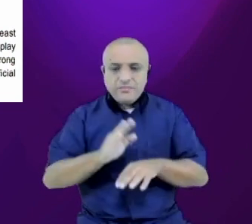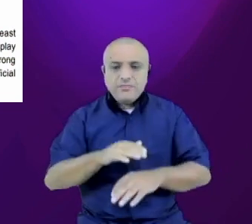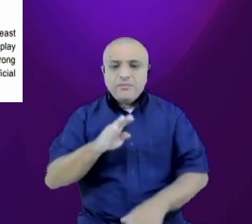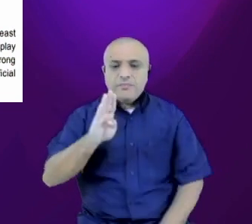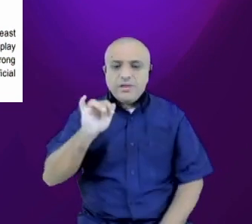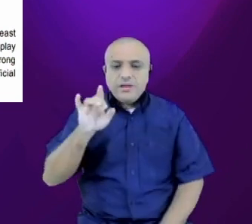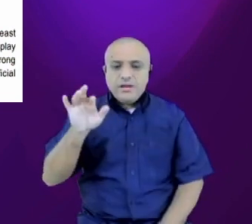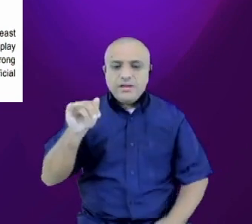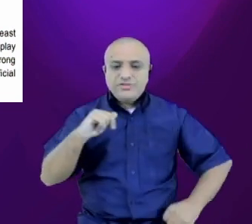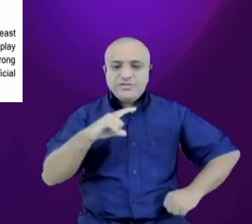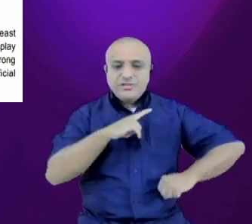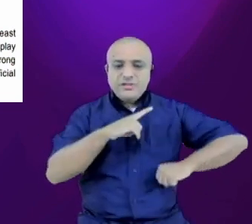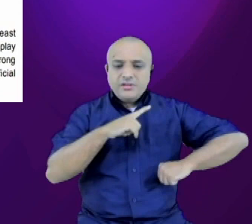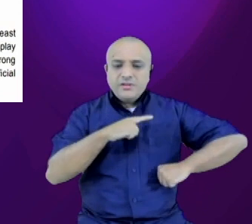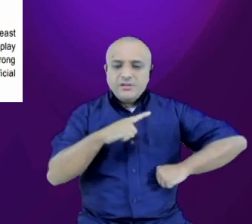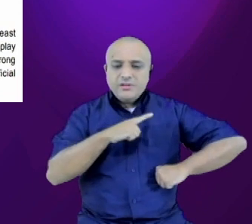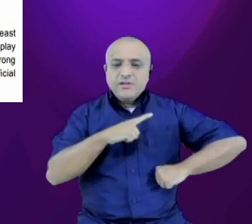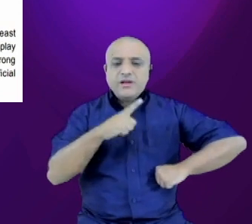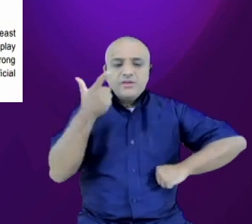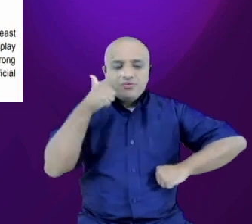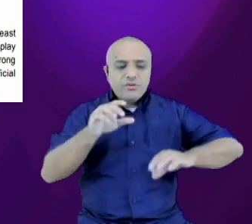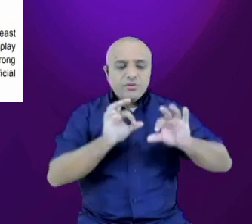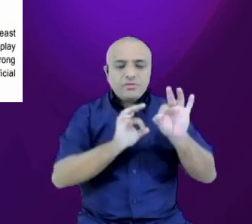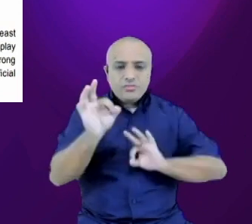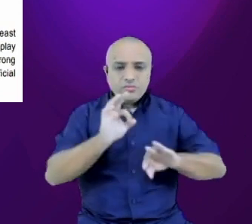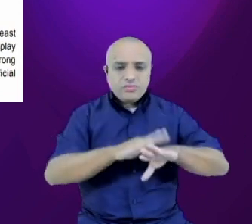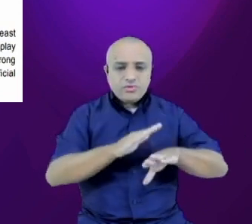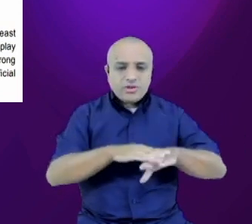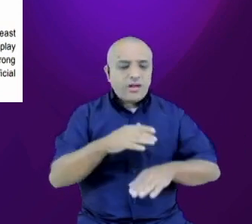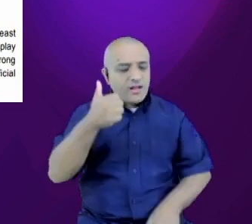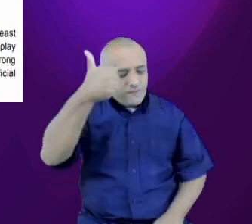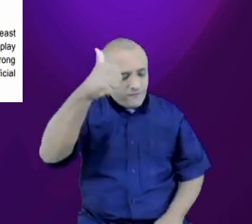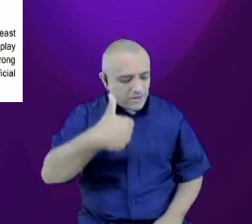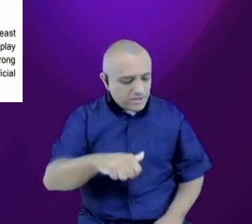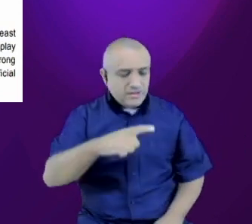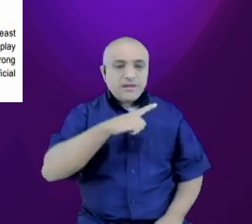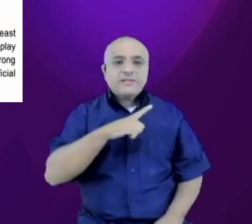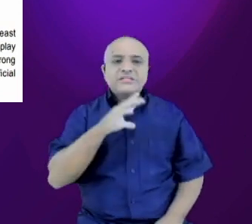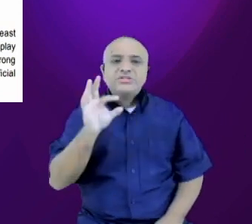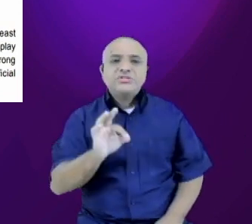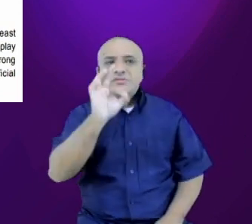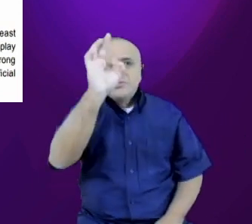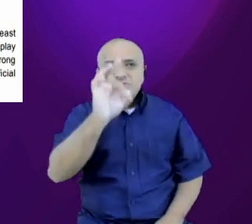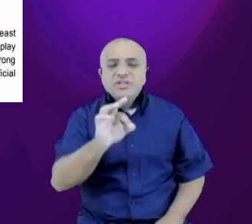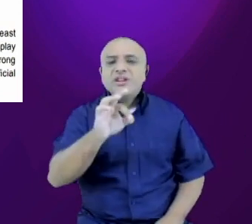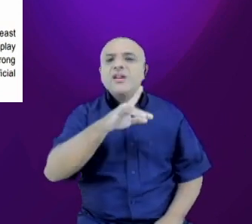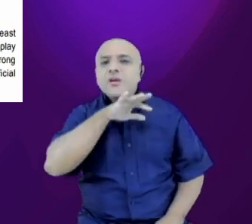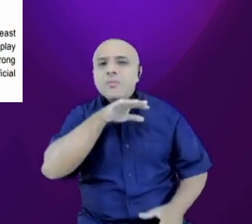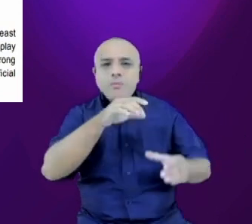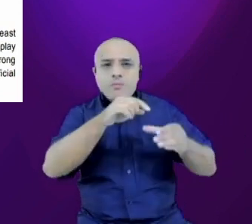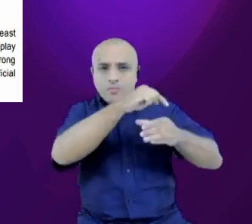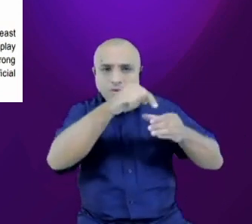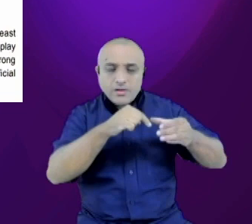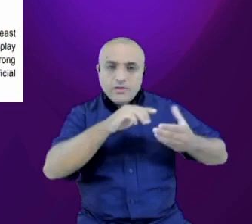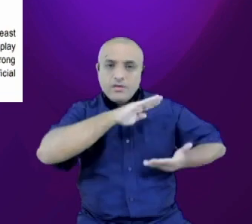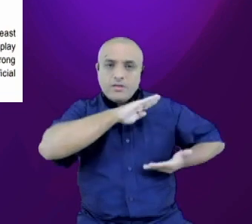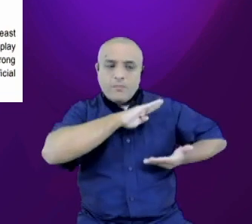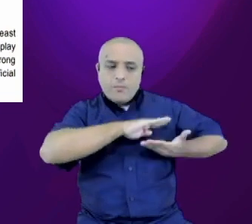e alguns aspectos de radiômica no ultrassom, a avaliação da probabilidade de malignidade de uma lesão mamária